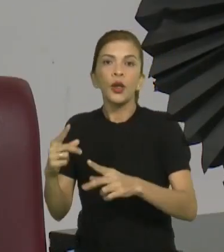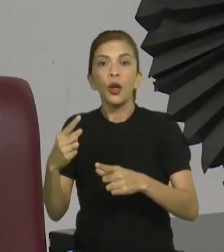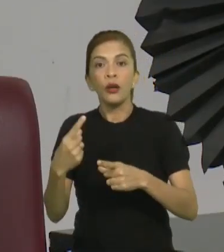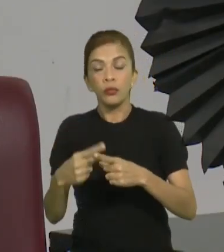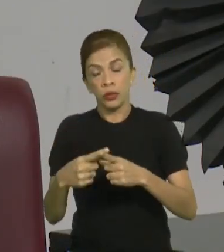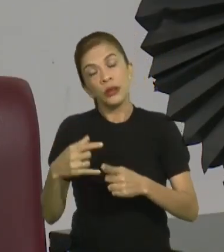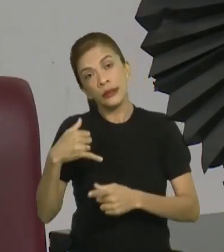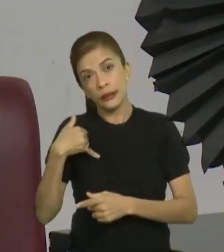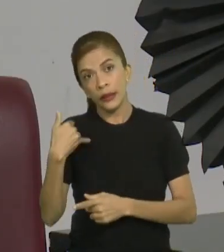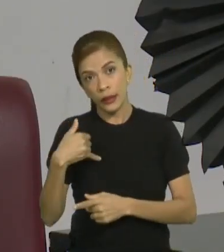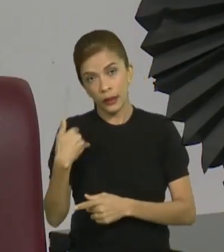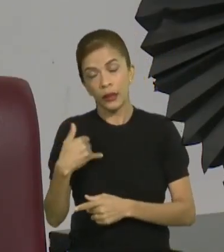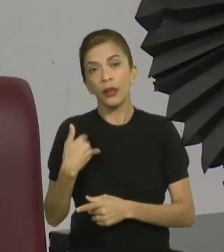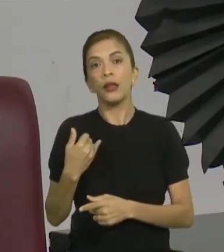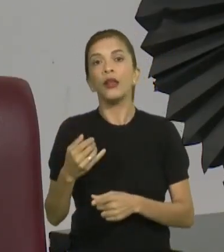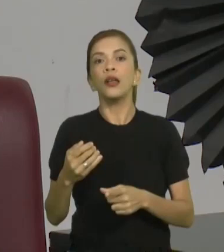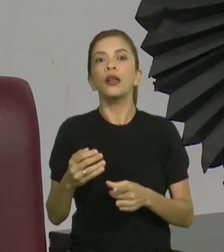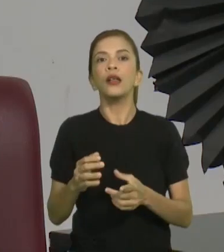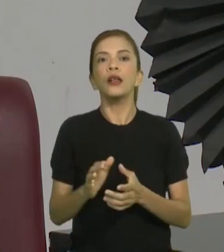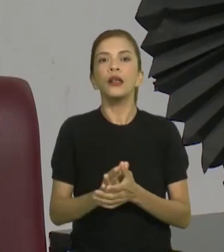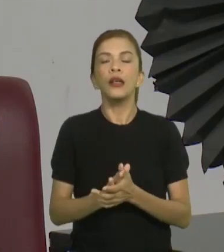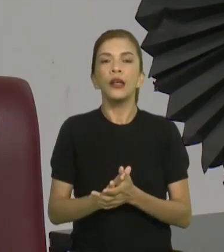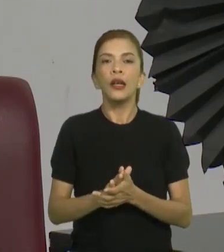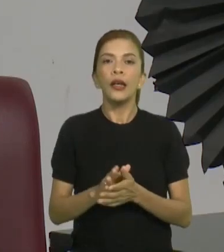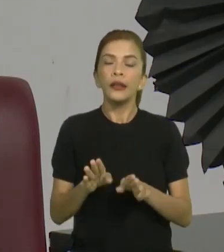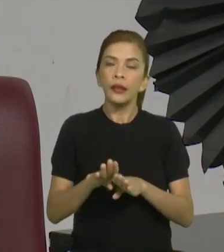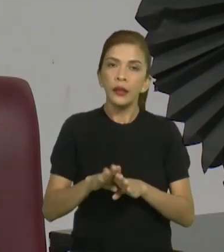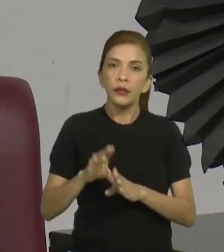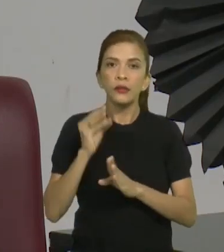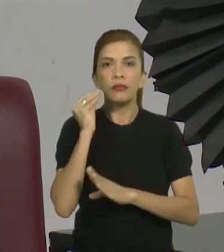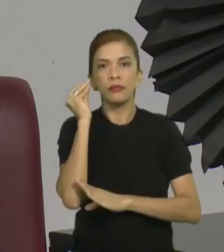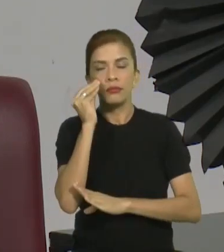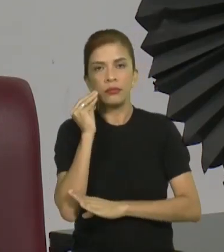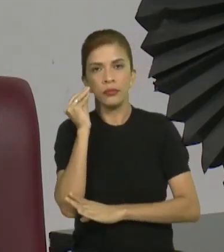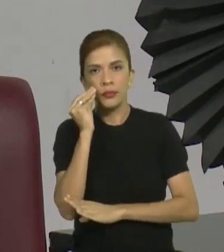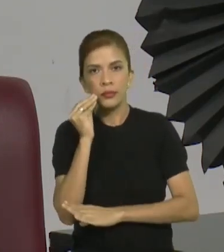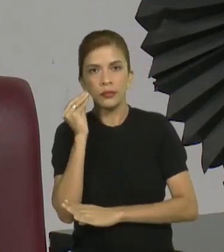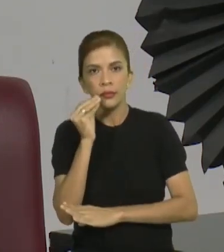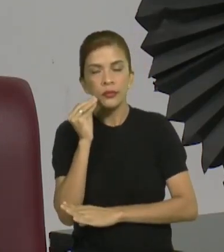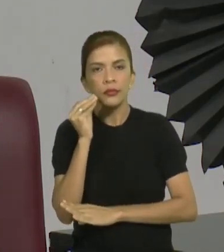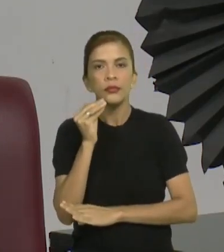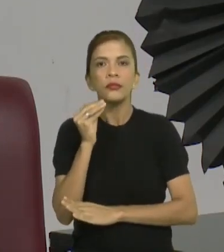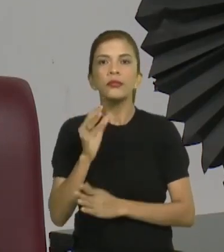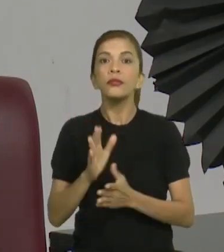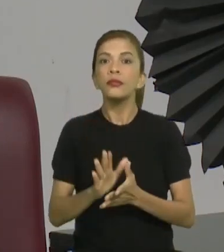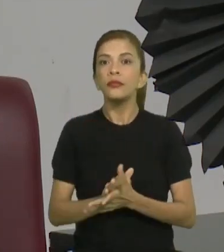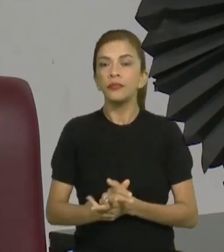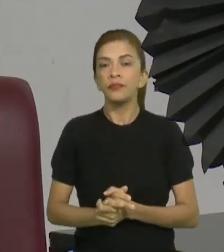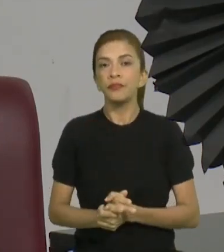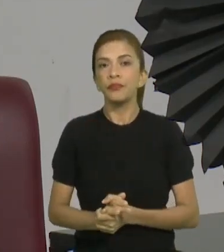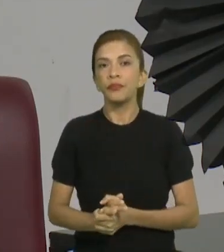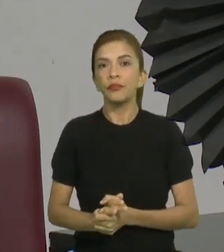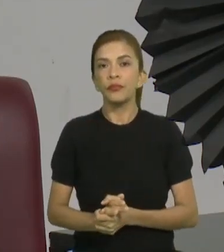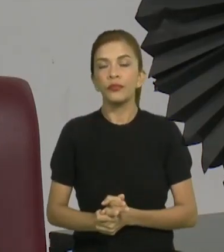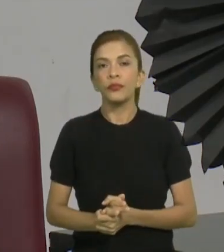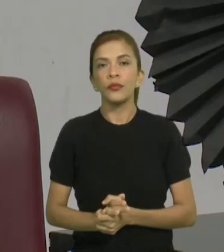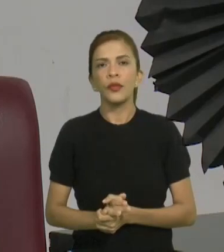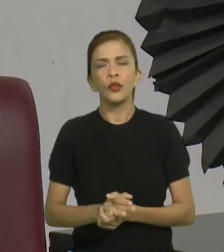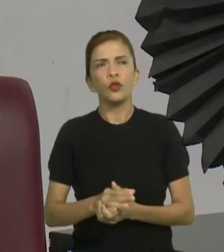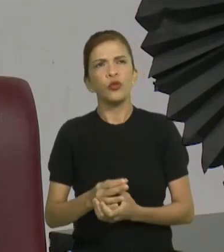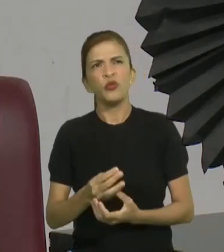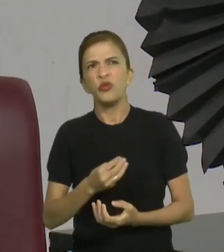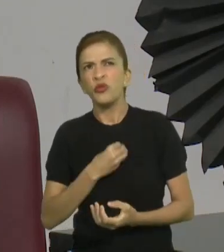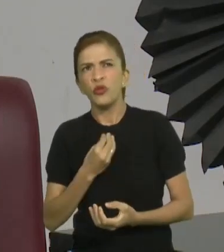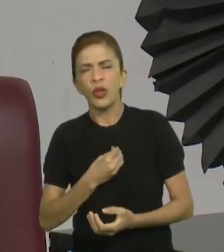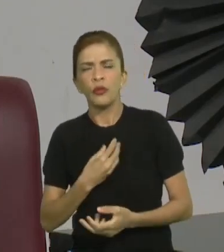idade, né? Por conta da experiência. Por conta de já ter vivenciado vários momentos